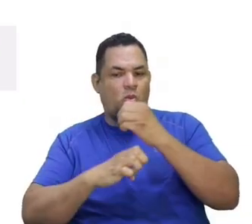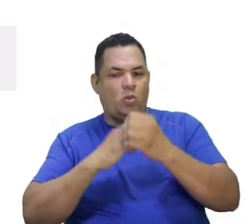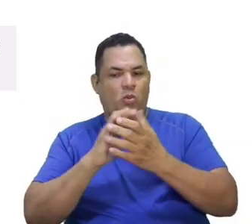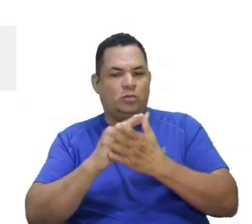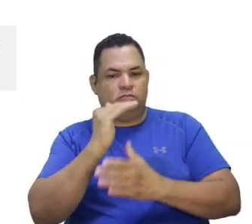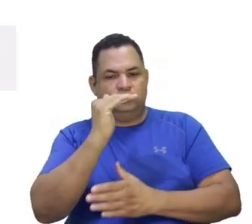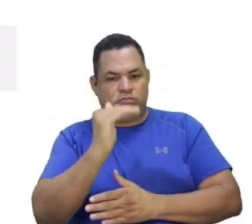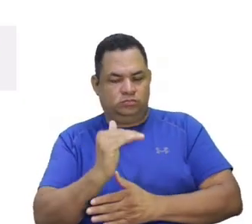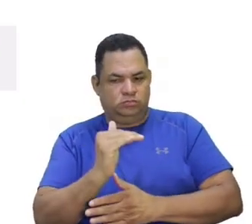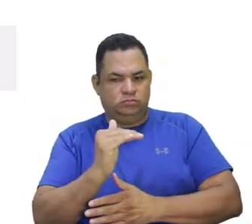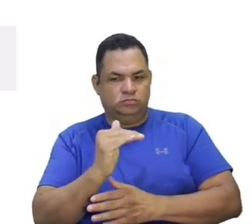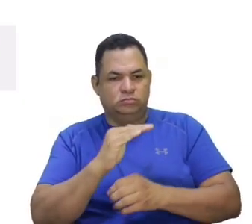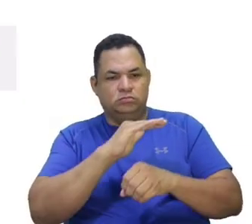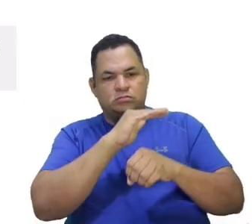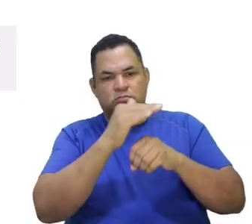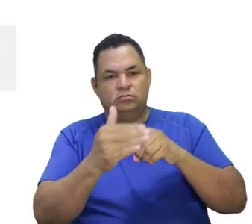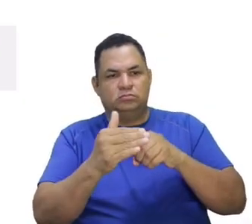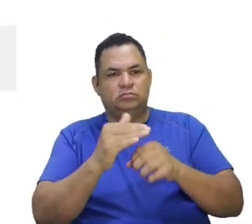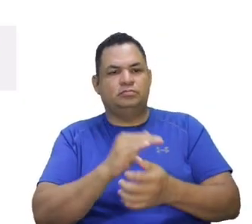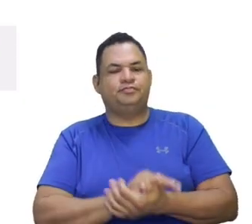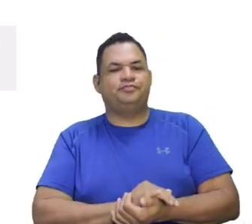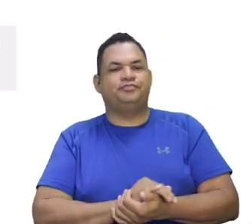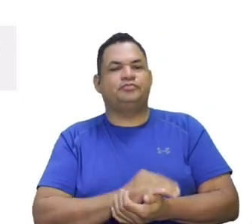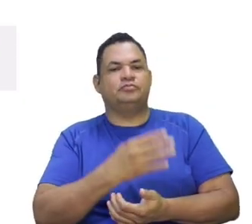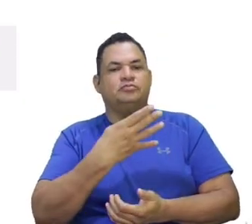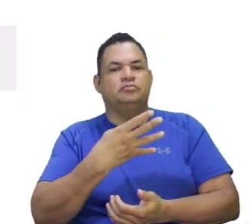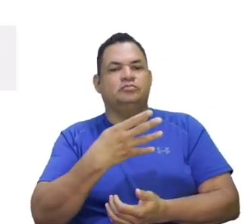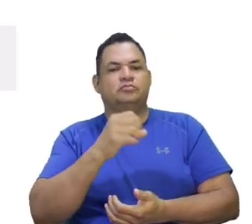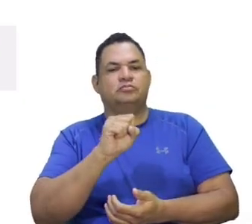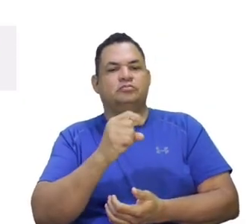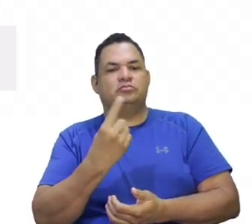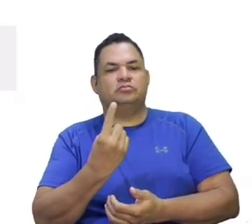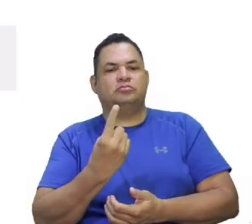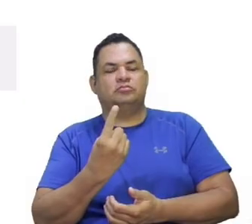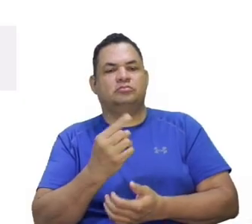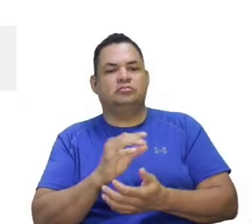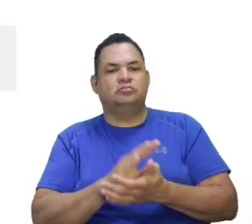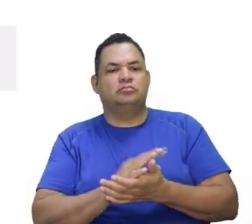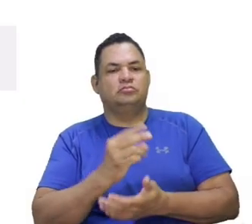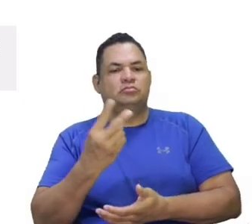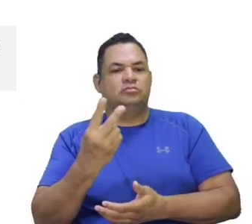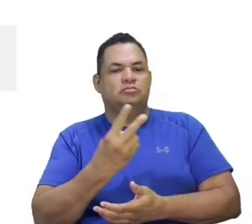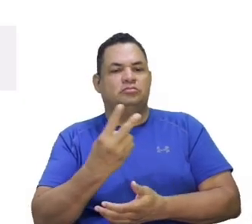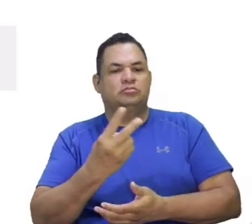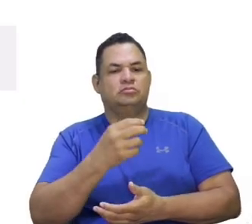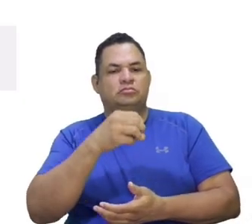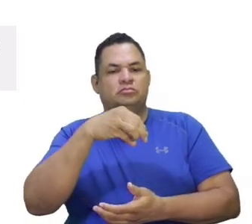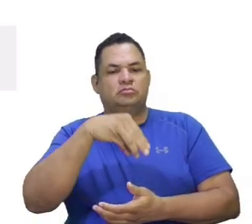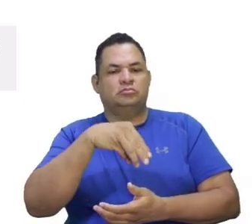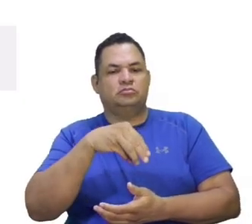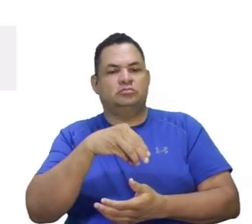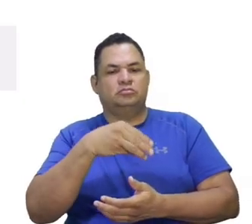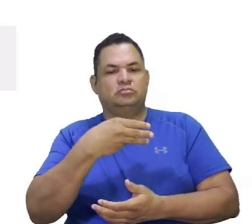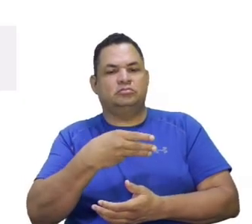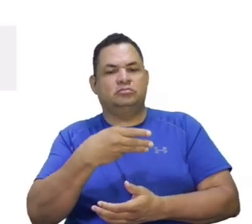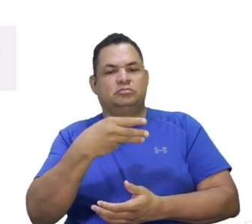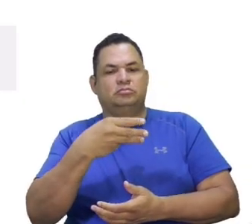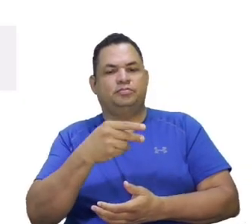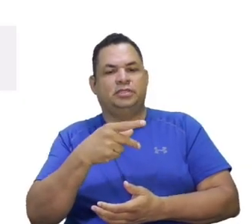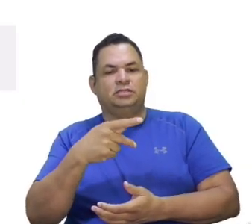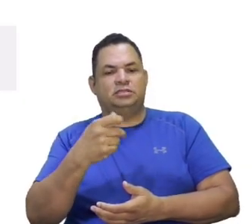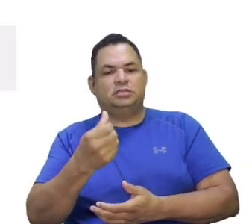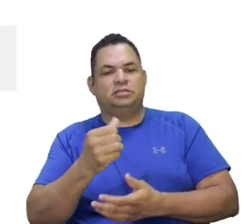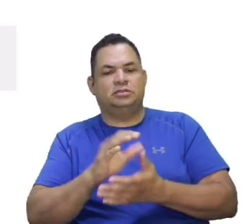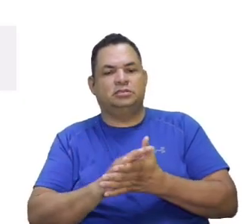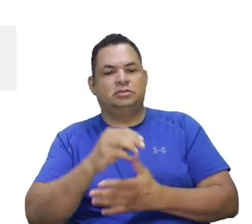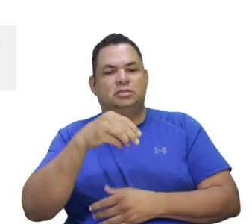os subníveis para o primeiro aqui é o 4s1, para o segundo o 3p6 e para o terceiro